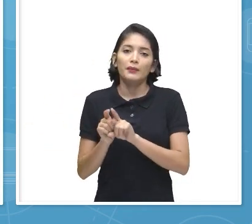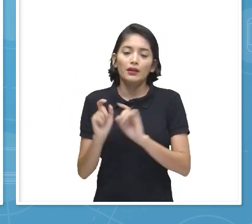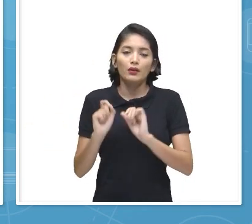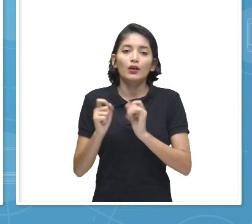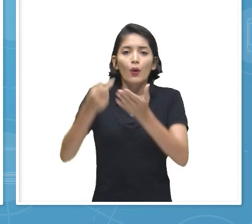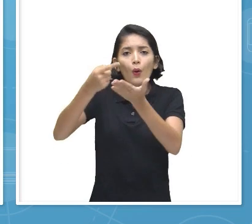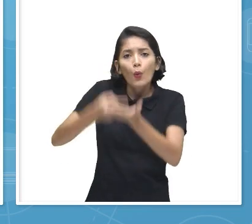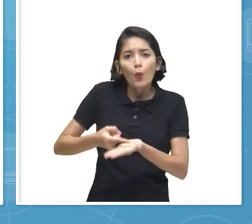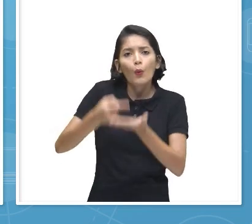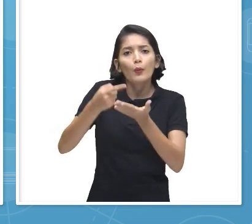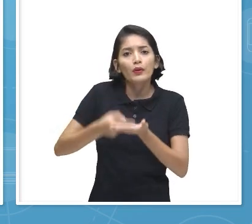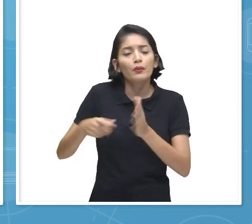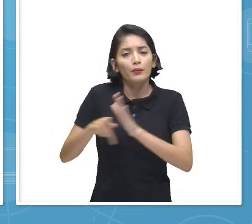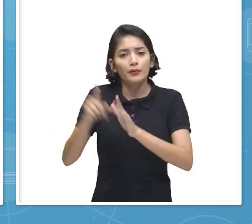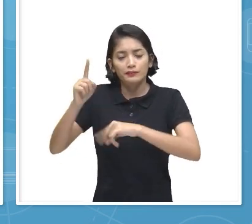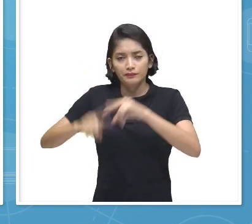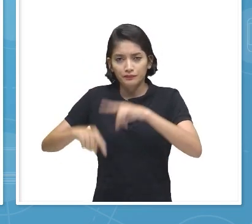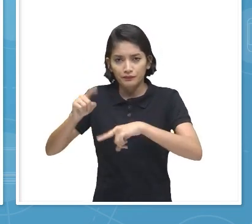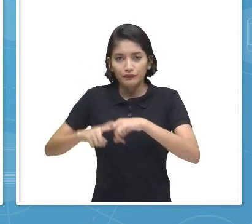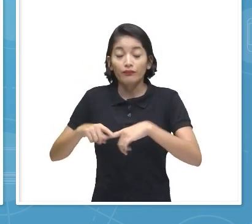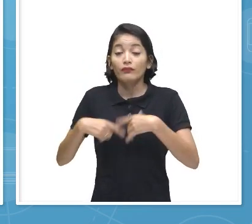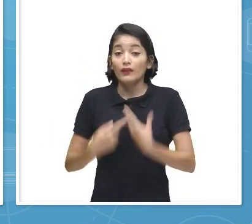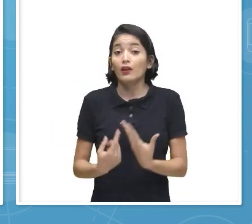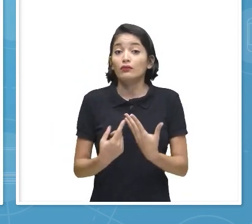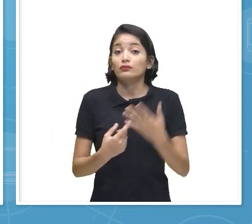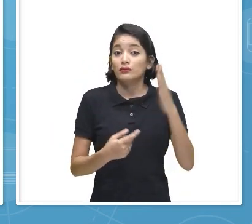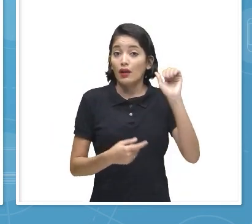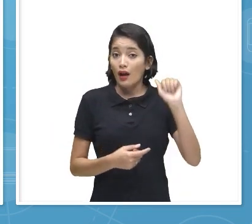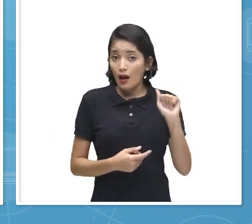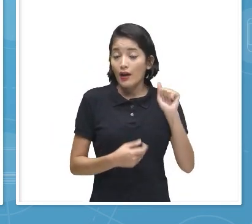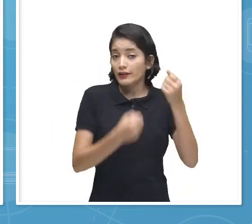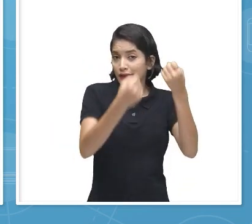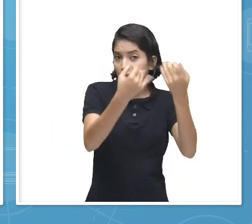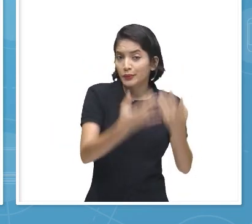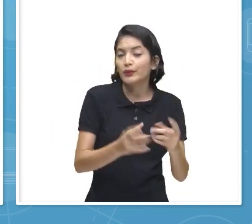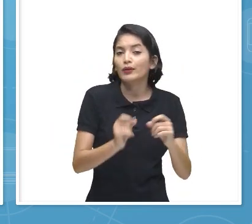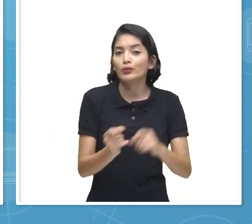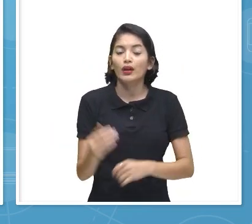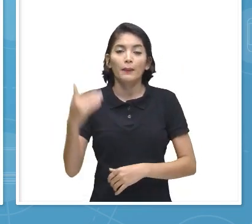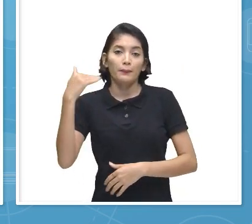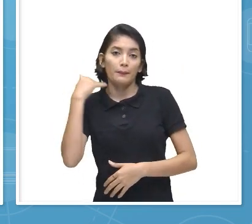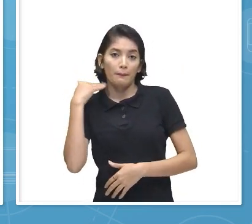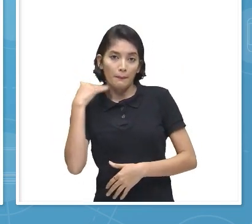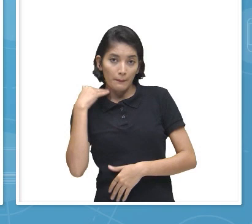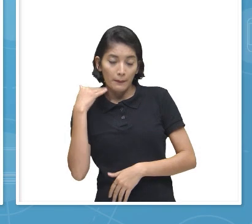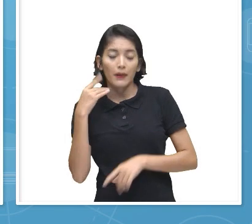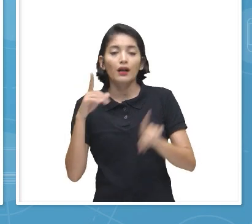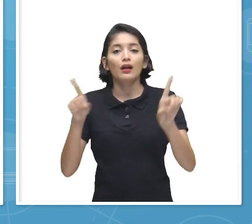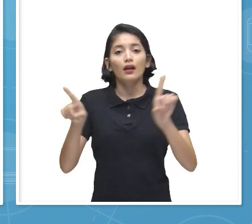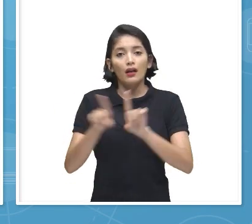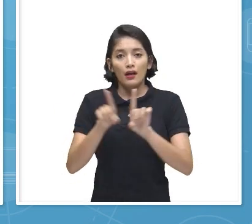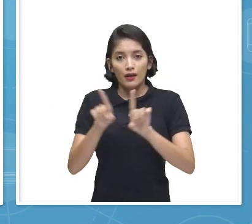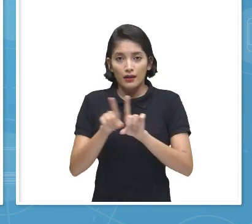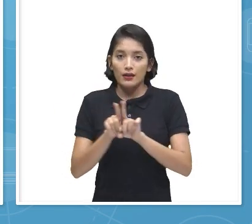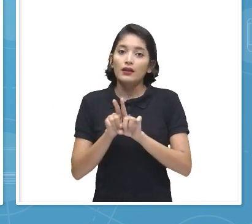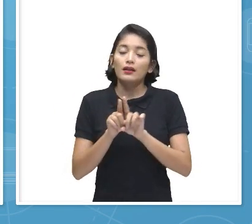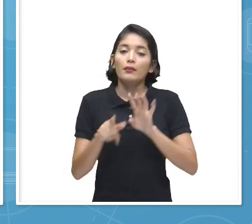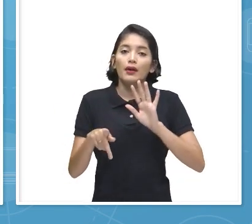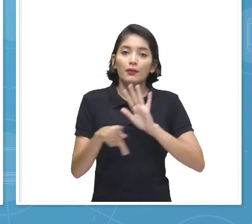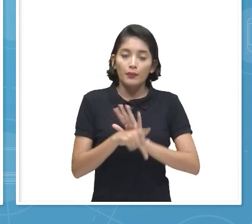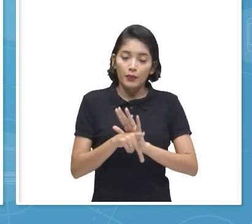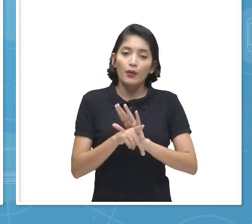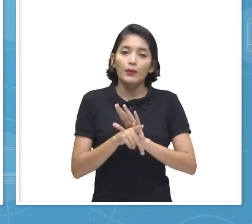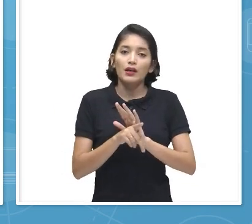como produtos, né? Aí ele está falando, olha só, sobre o banco, as ações financeiras e sobre a indústria também.